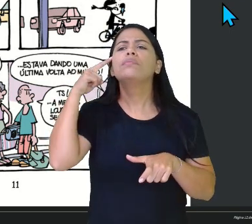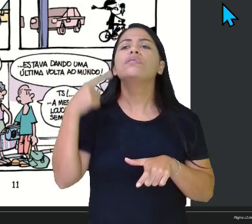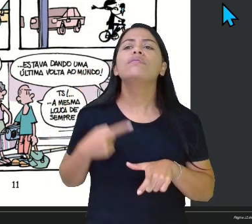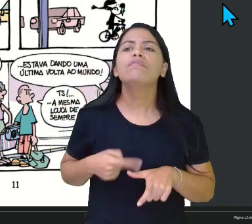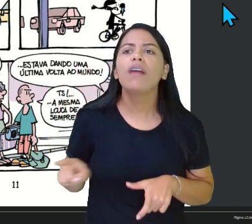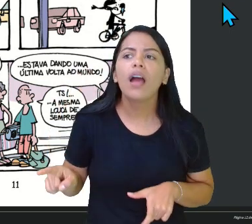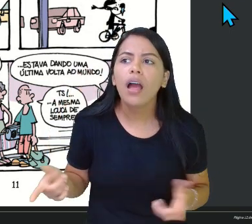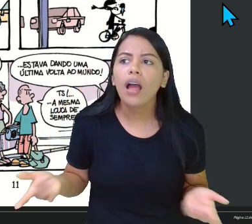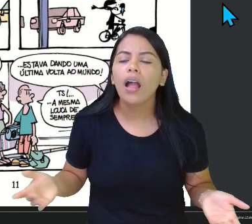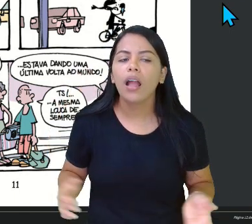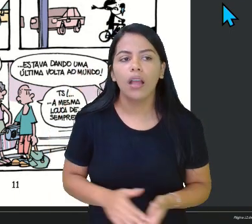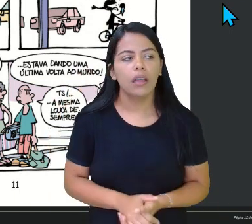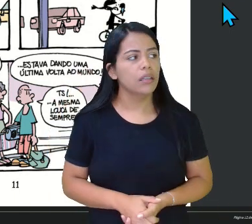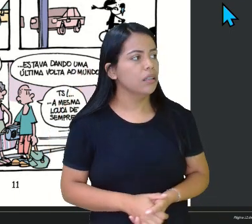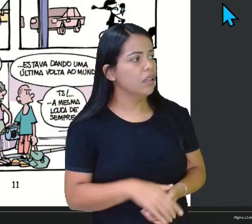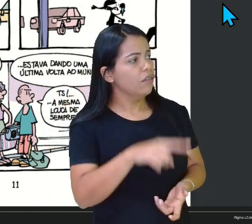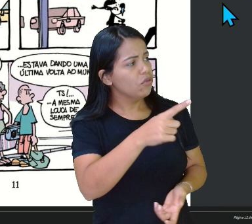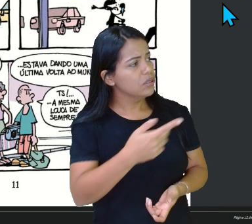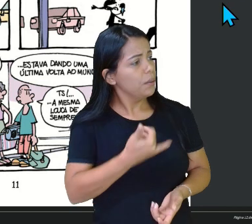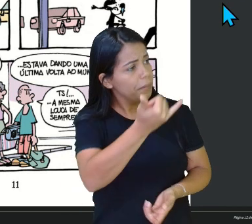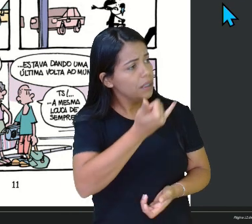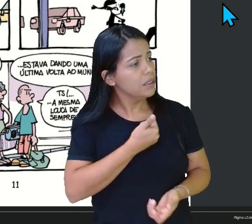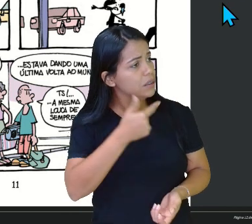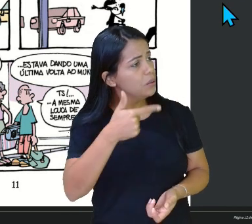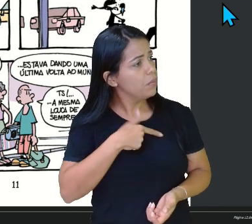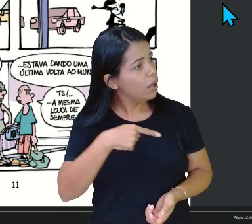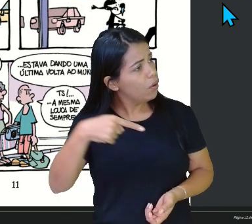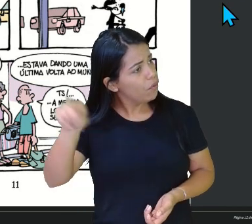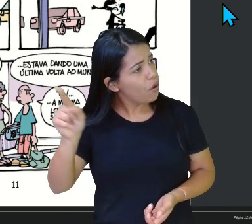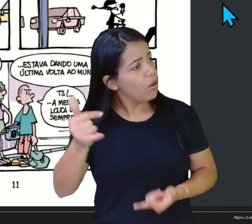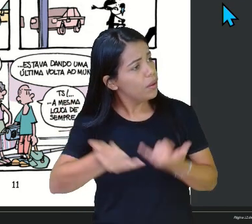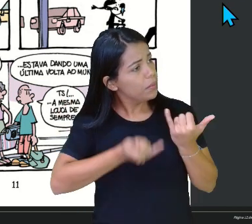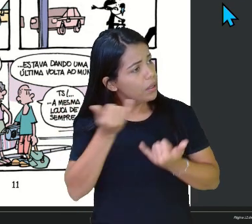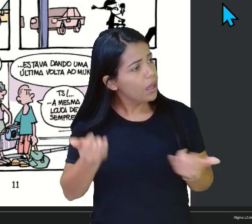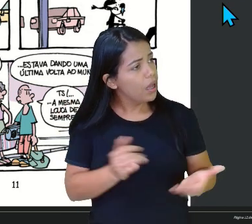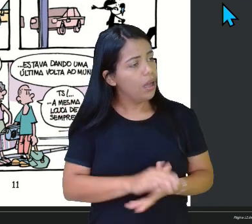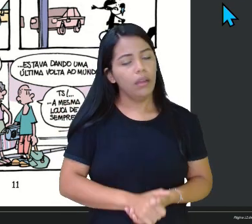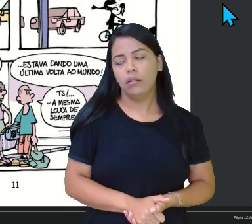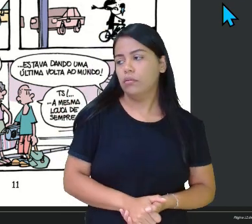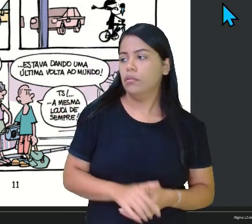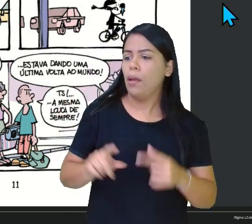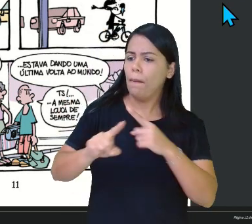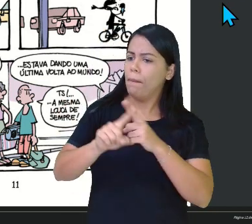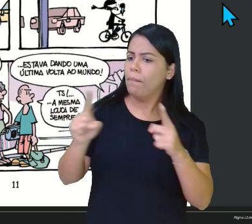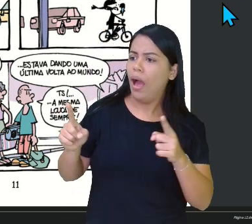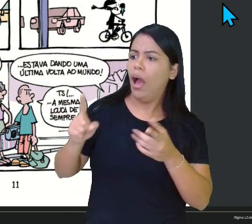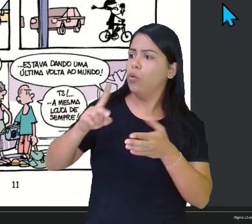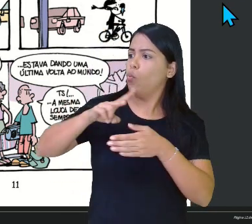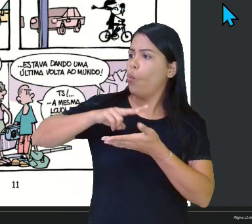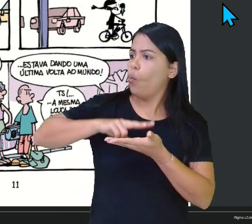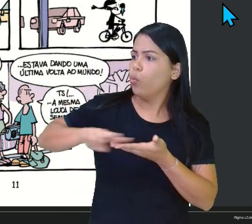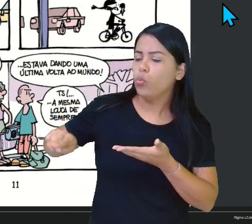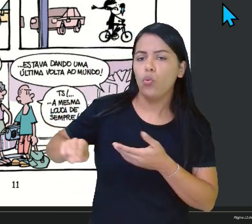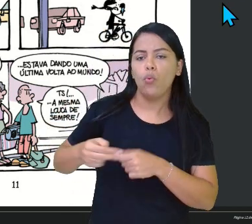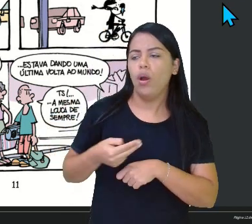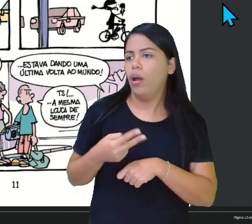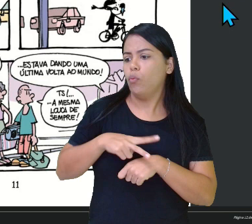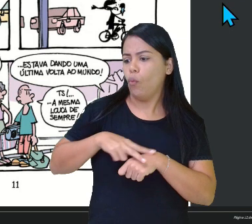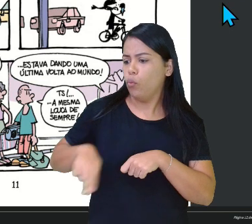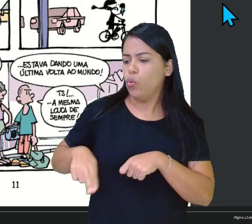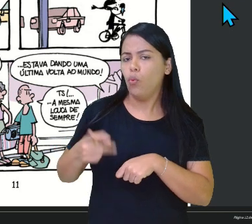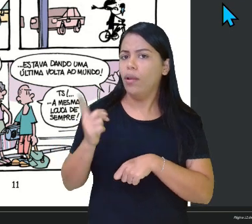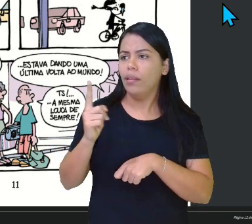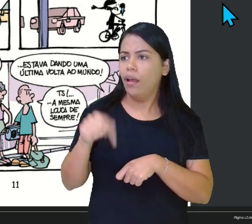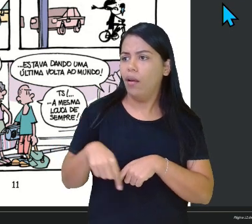vive dizendo para eu brincar lá fora. Mães, mas não pelada desse jeito. Eu não